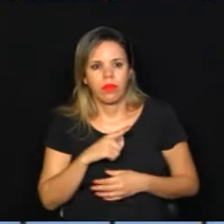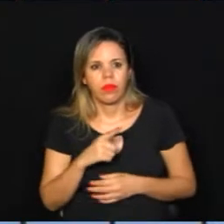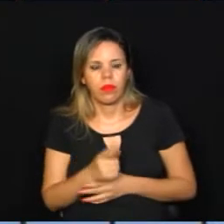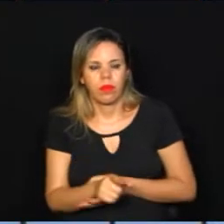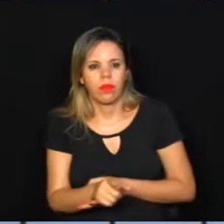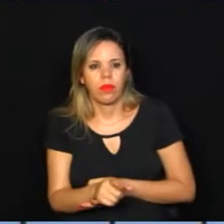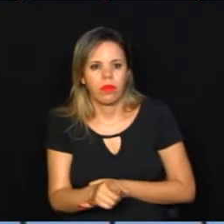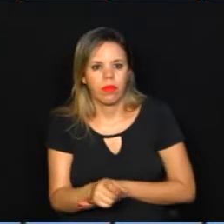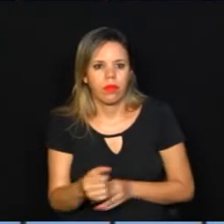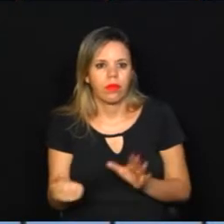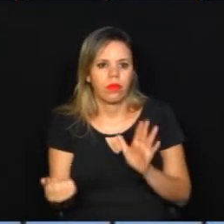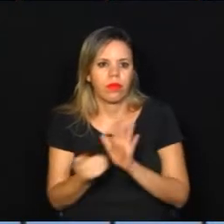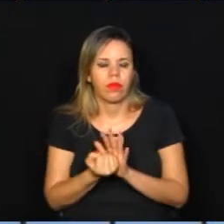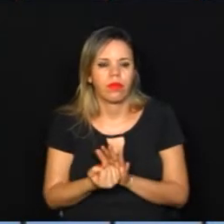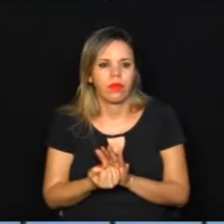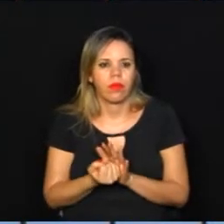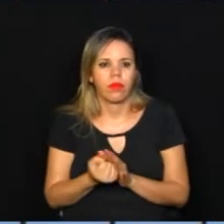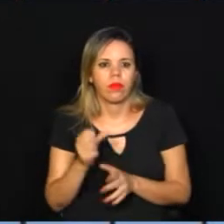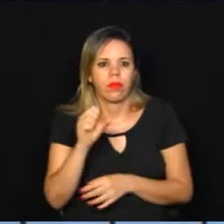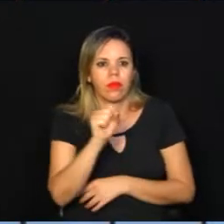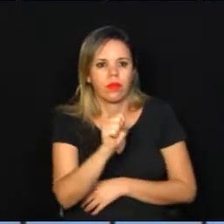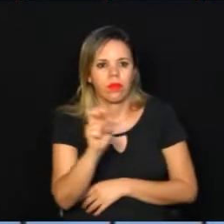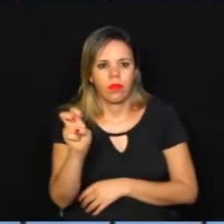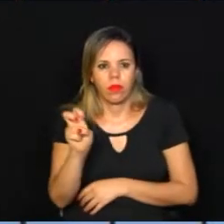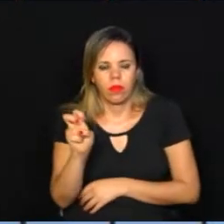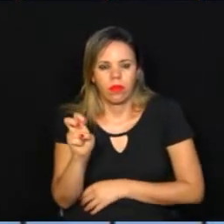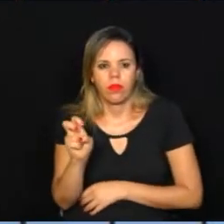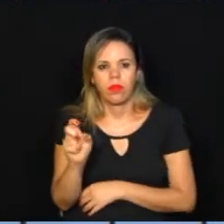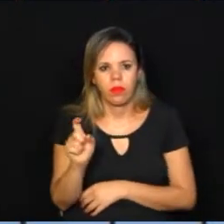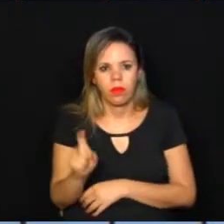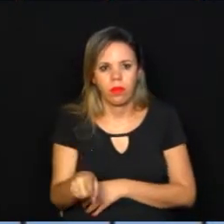um registro de